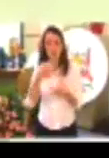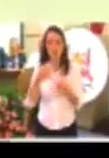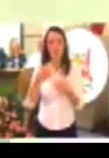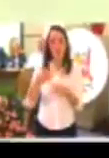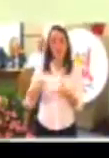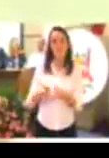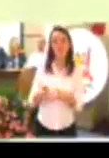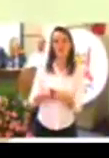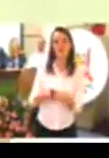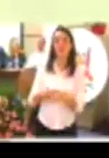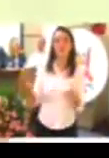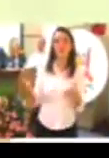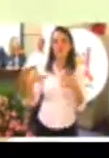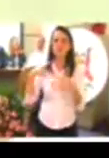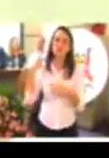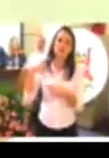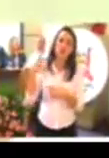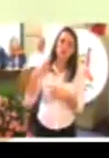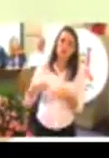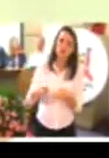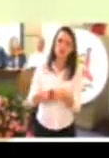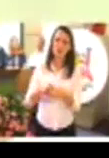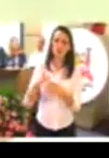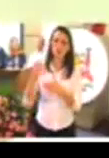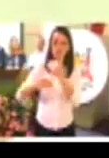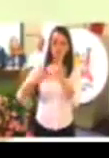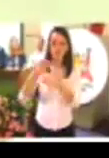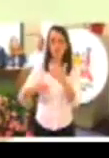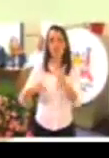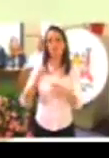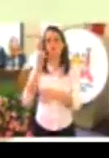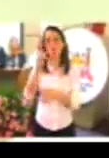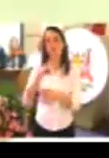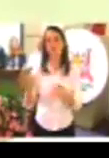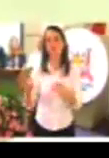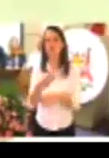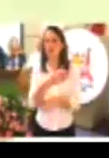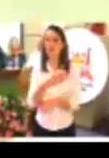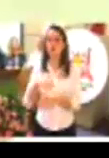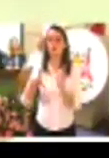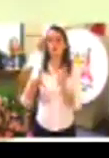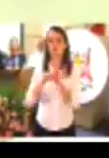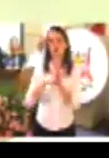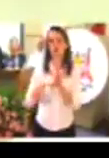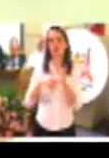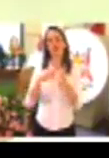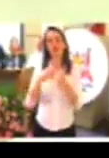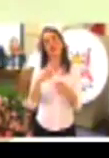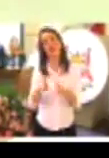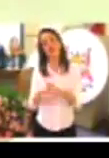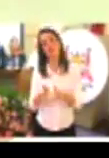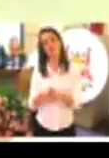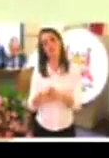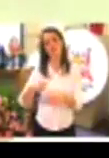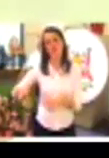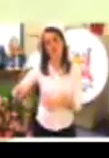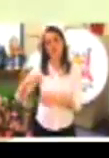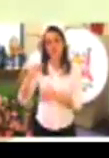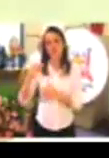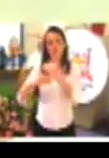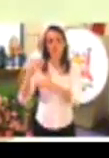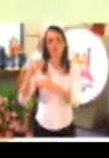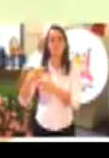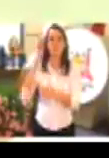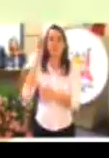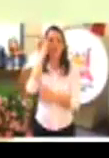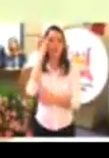e participativo, teremos ao longo do tempo o surgimento de novas lideranças com ampla visão de